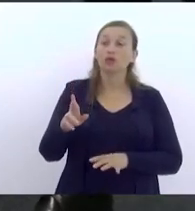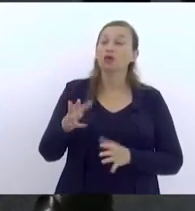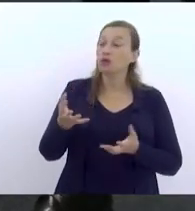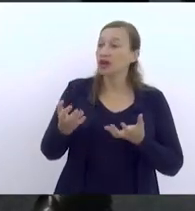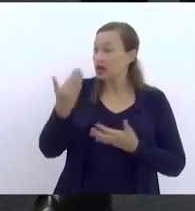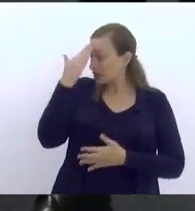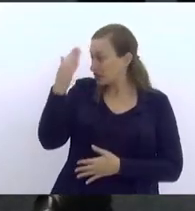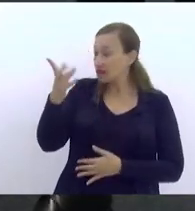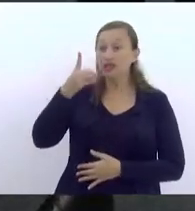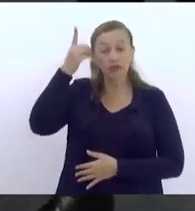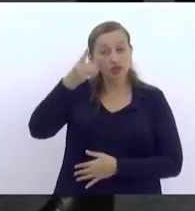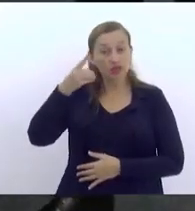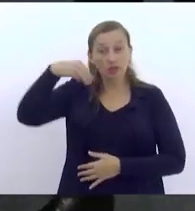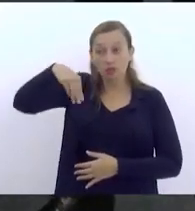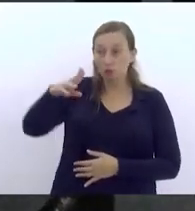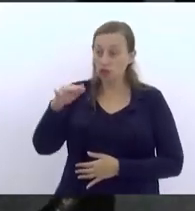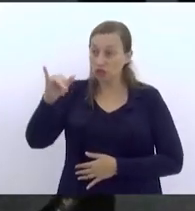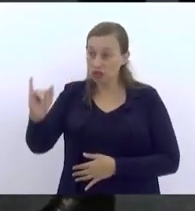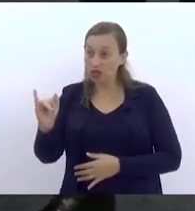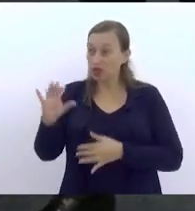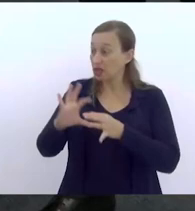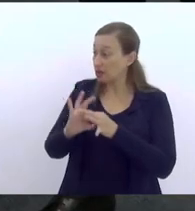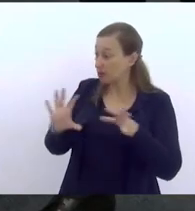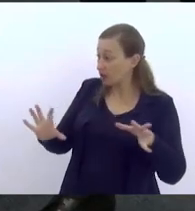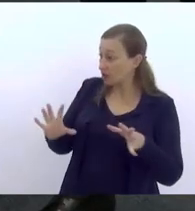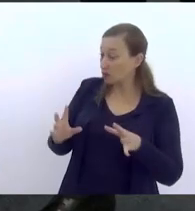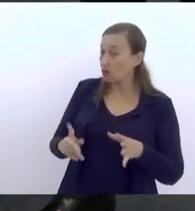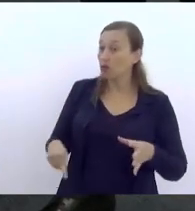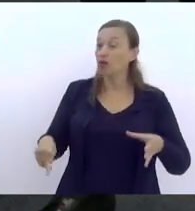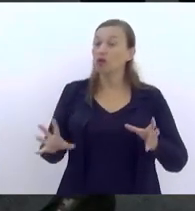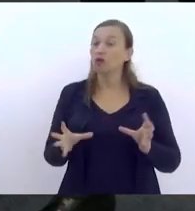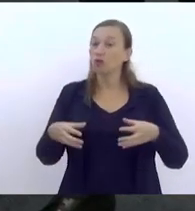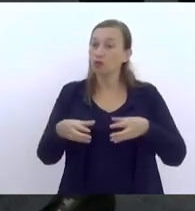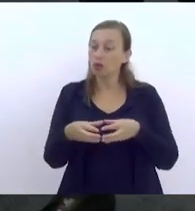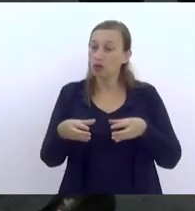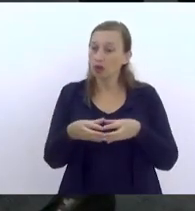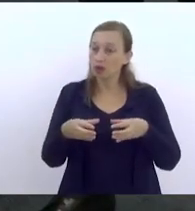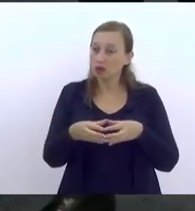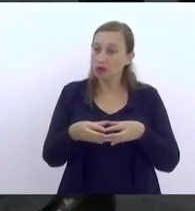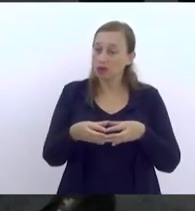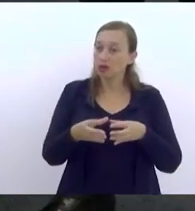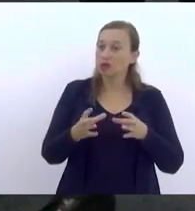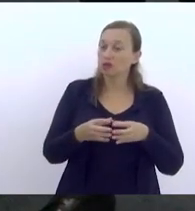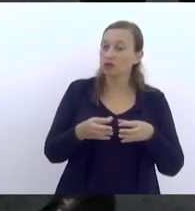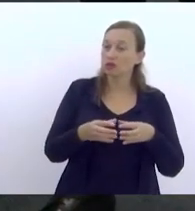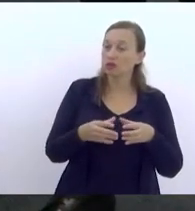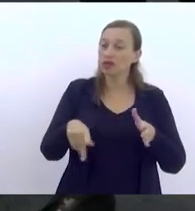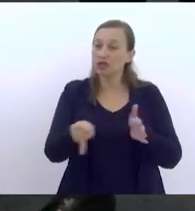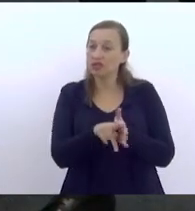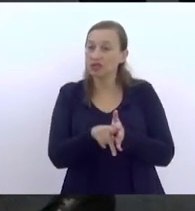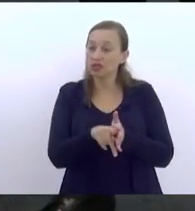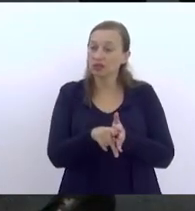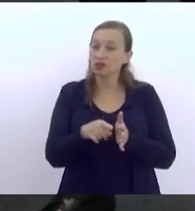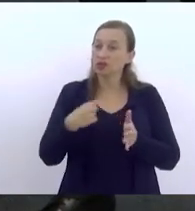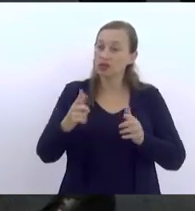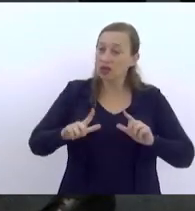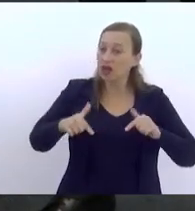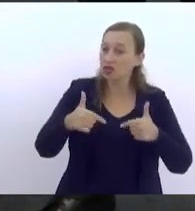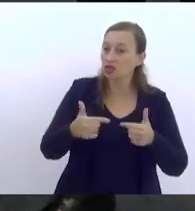agradecer ao deputado Muni Neto, que me autorizou como membro da comissão, articulei com ele que nós entrássemos com essa